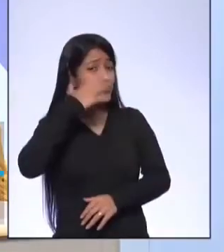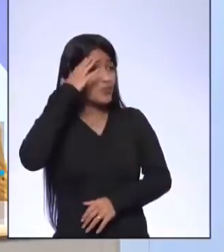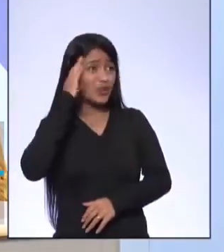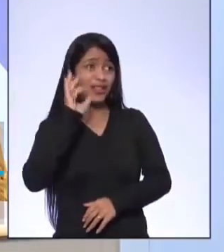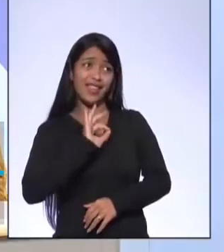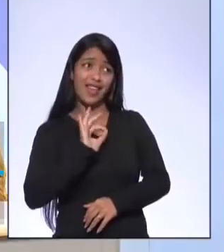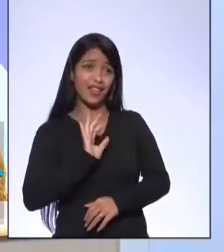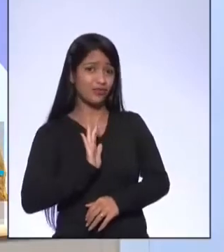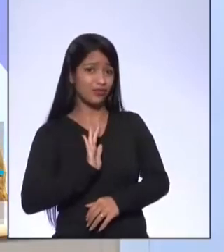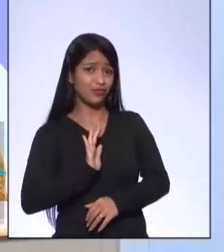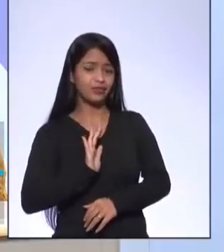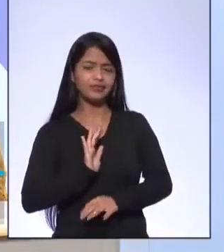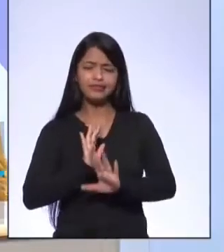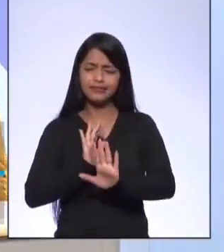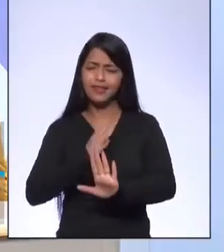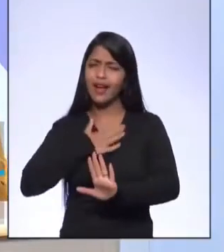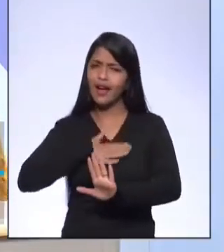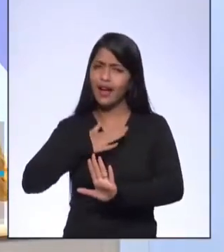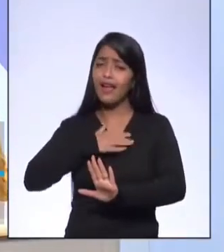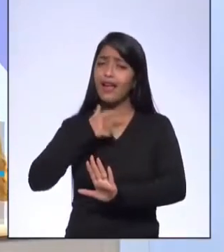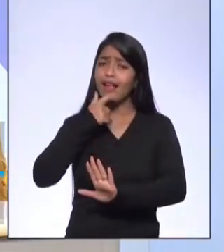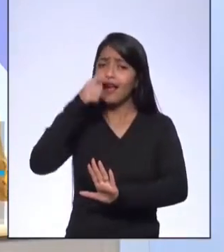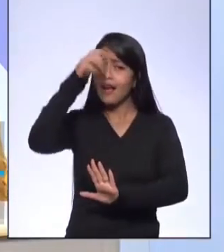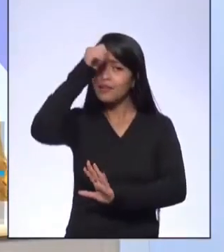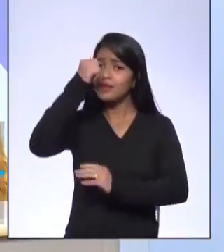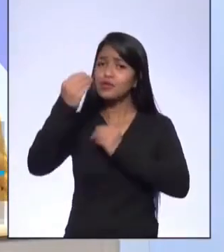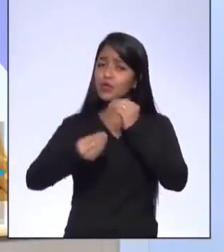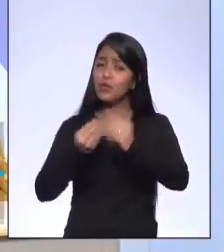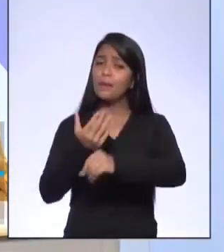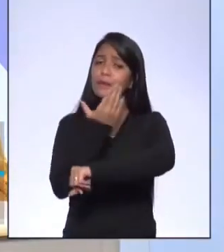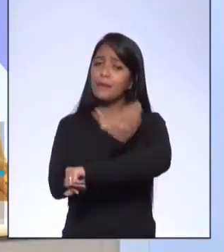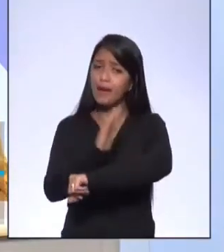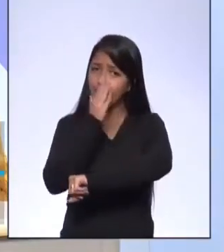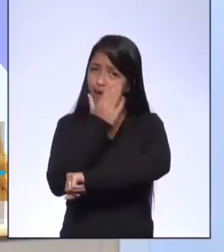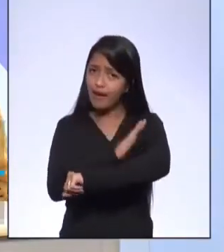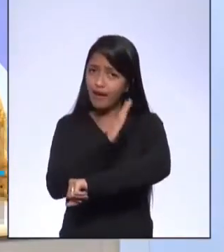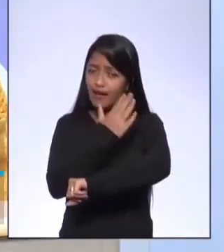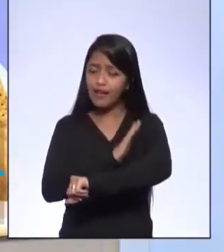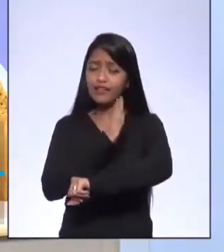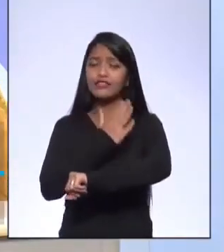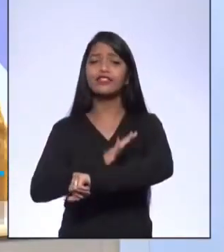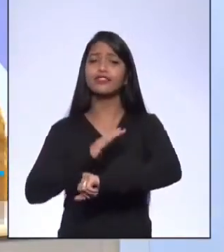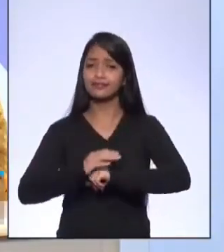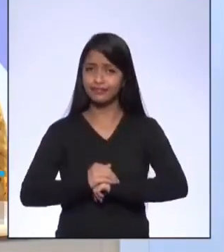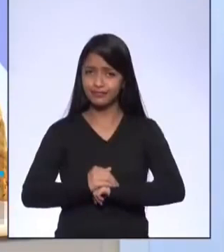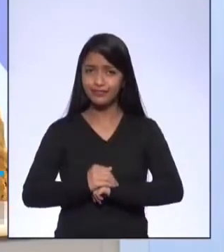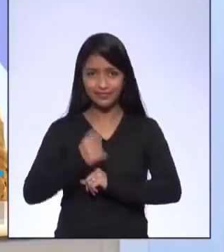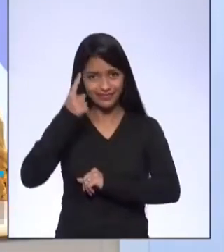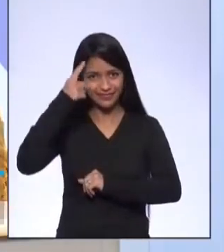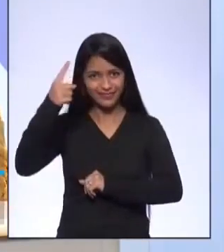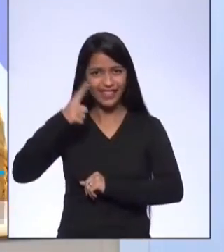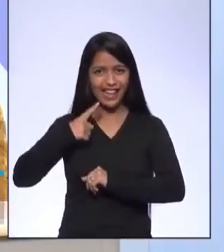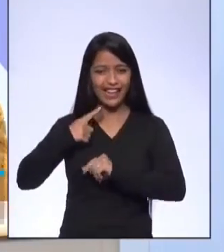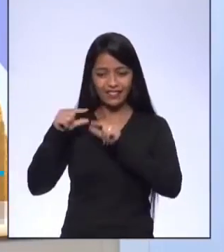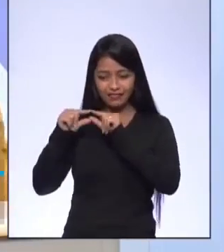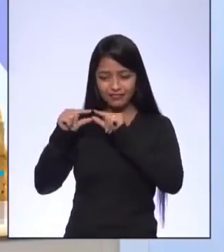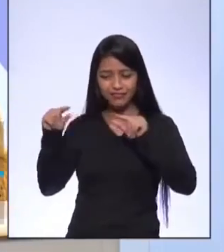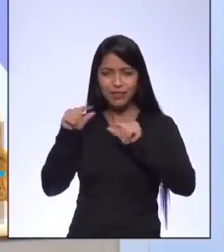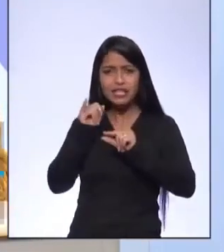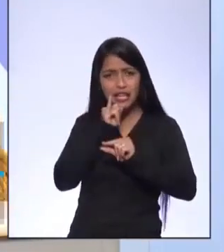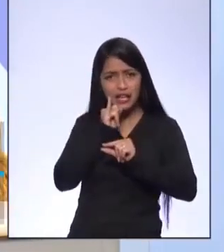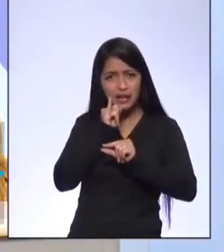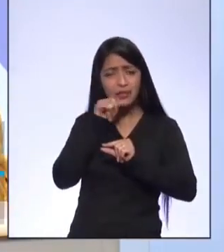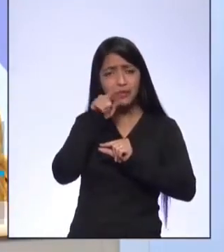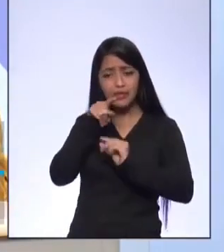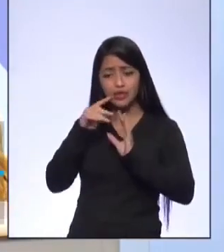é prática, né? Sim. Ela teve vários exemplos. Agora você pega esse exemplo e você coloca as outras palavras e você produziu